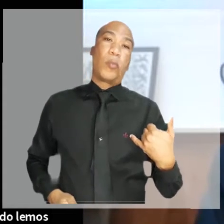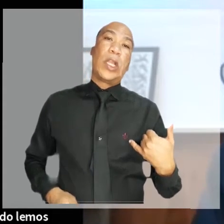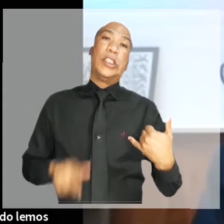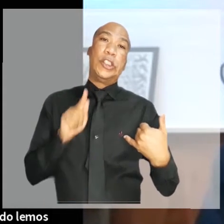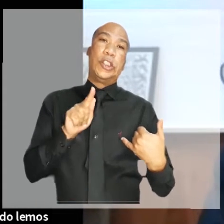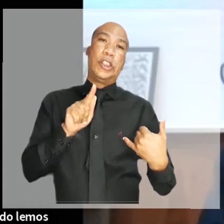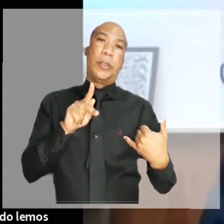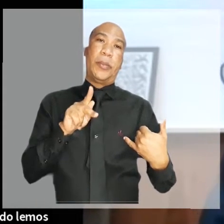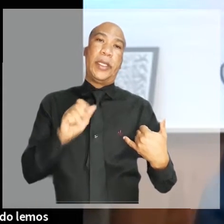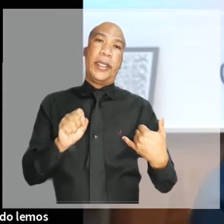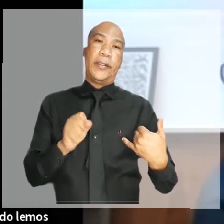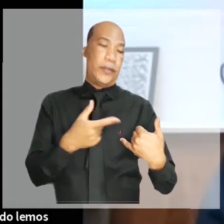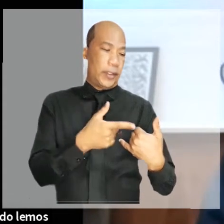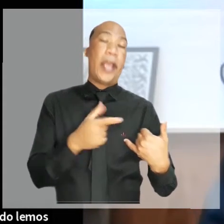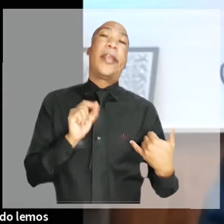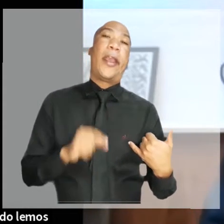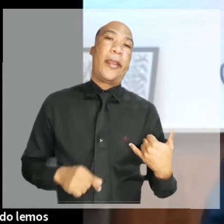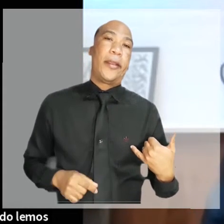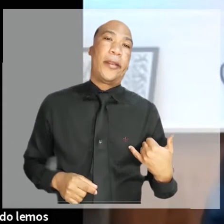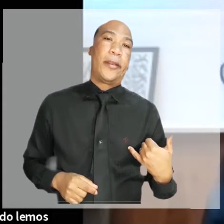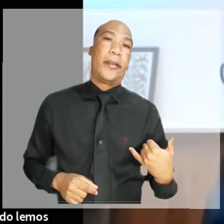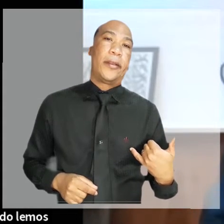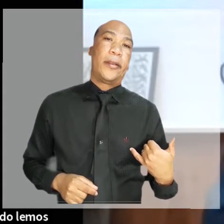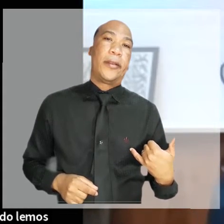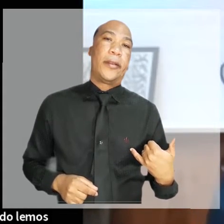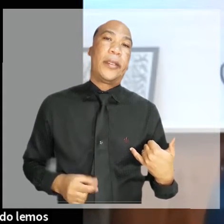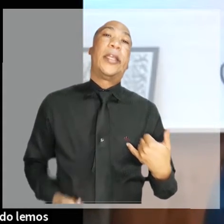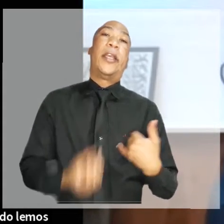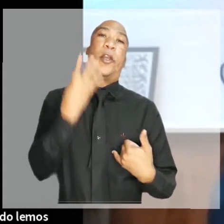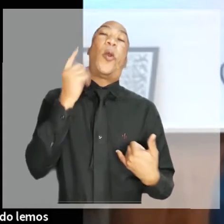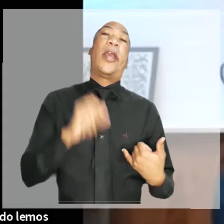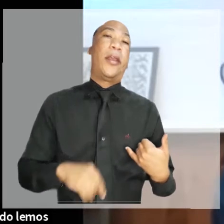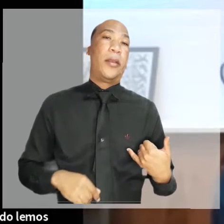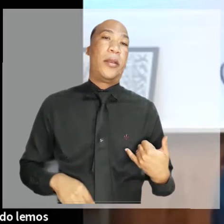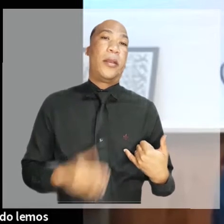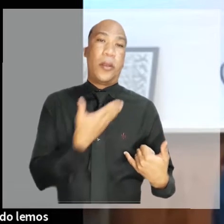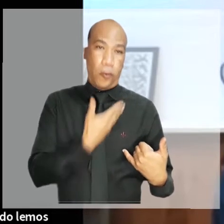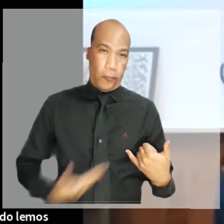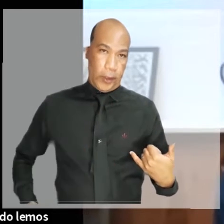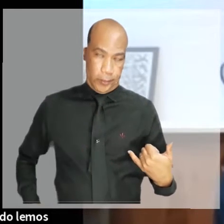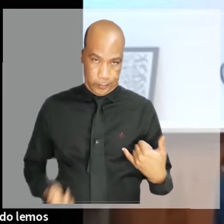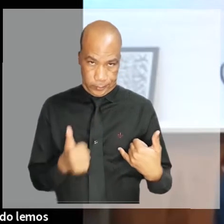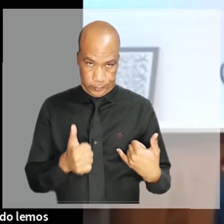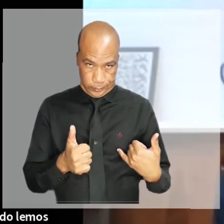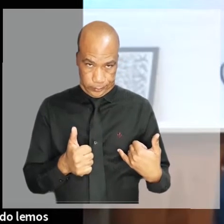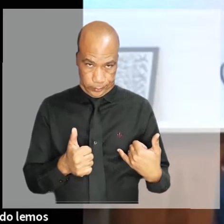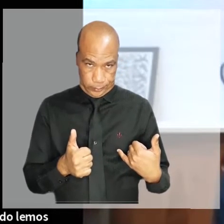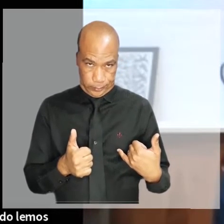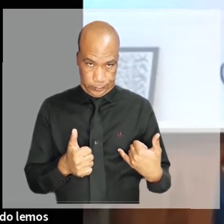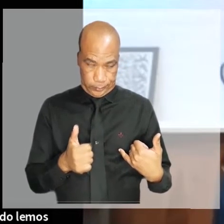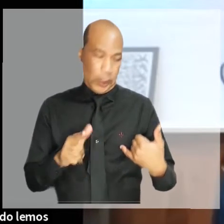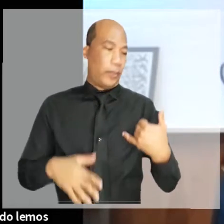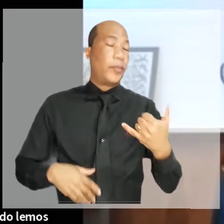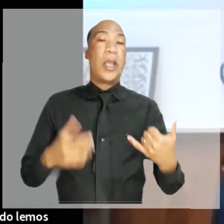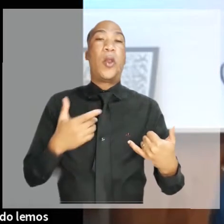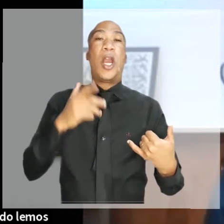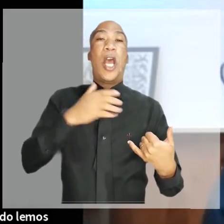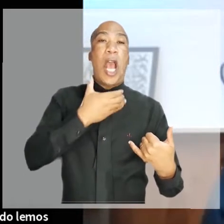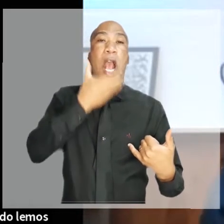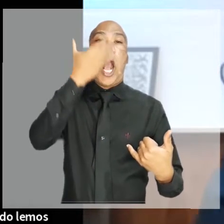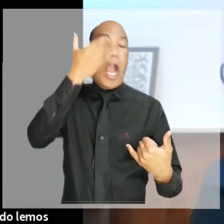iPhone se conecta à internet. A internet foi surgida como investimento nos Estados Unidos, no projeto